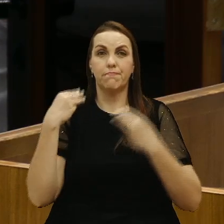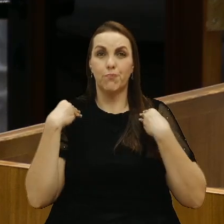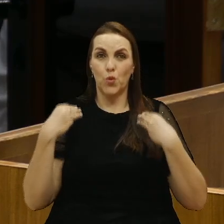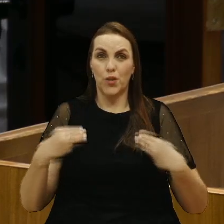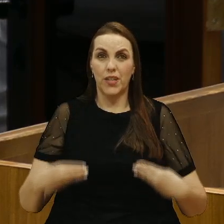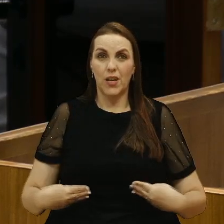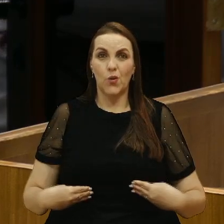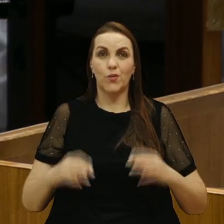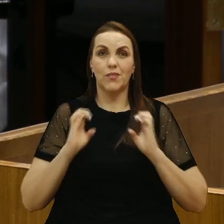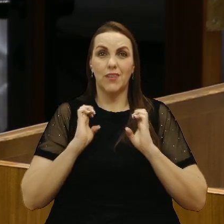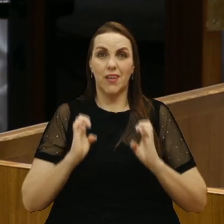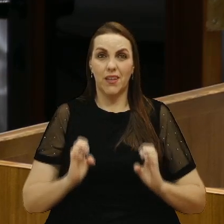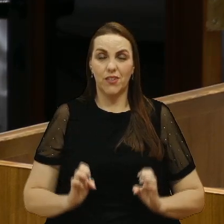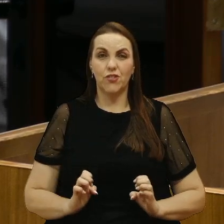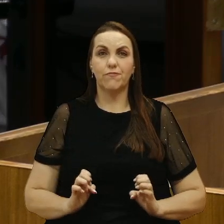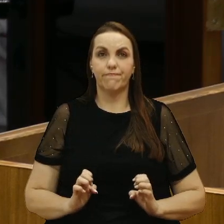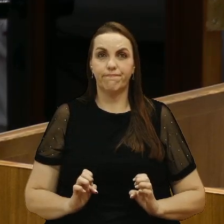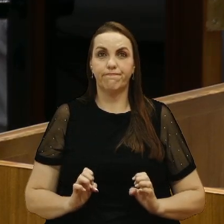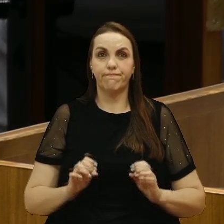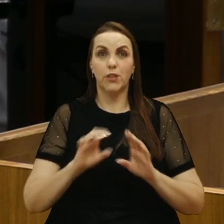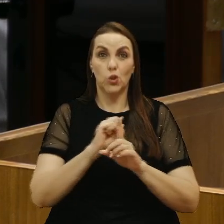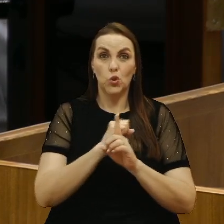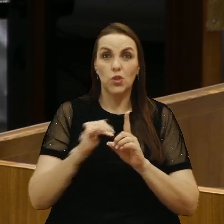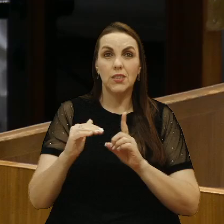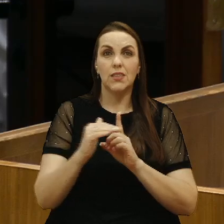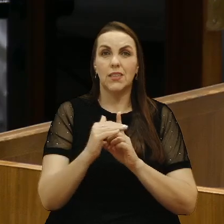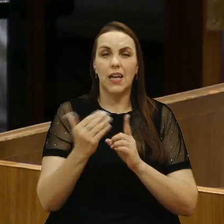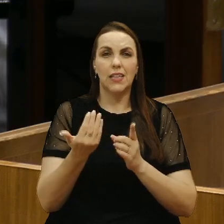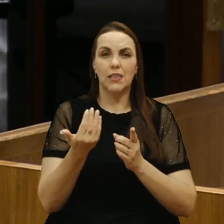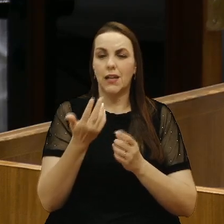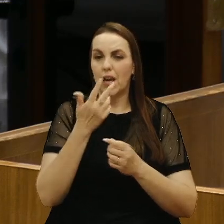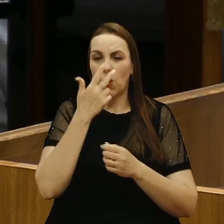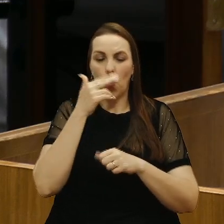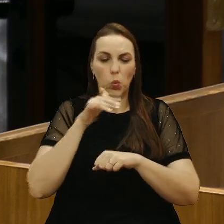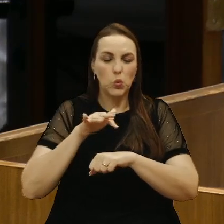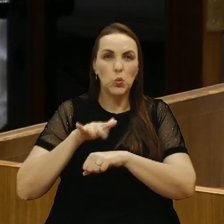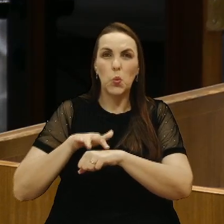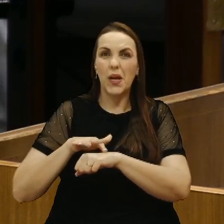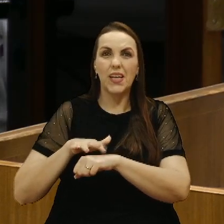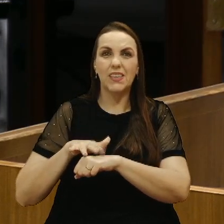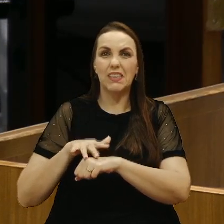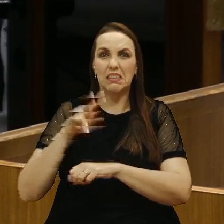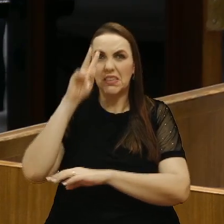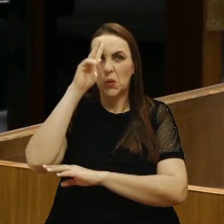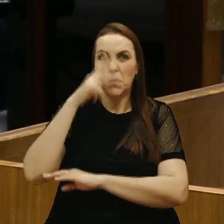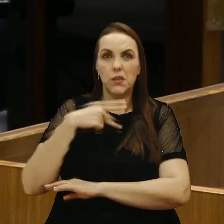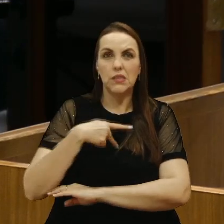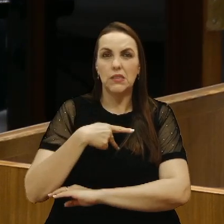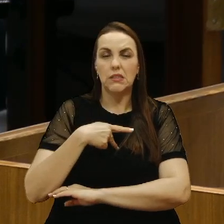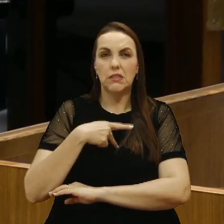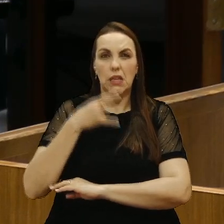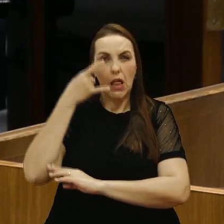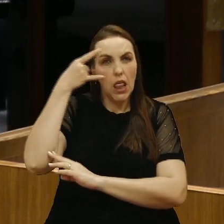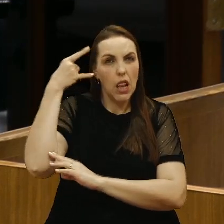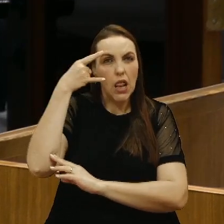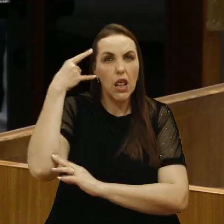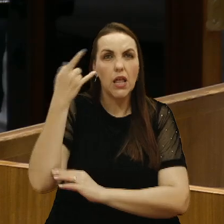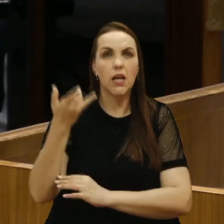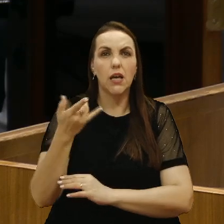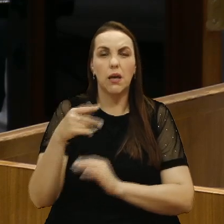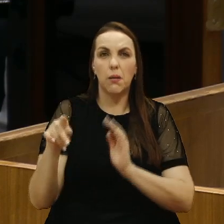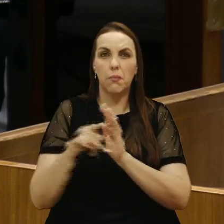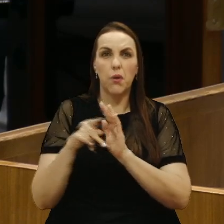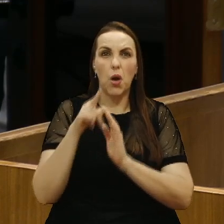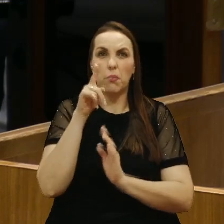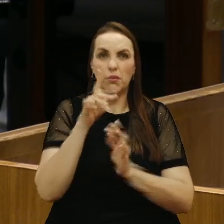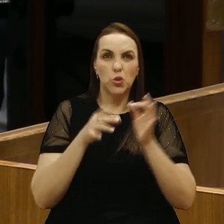morais, éticos. Uma sociedade enferma do próprio egoísmo, da própria ambição e dos próprios